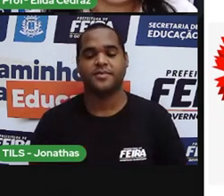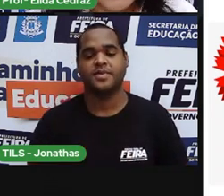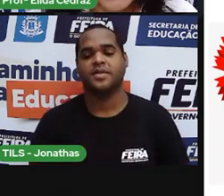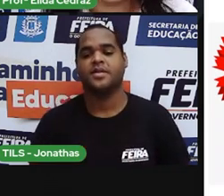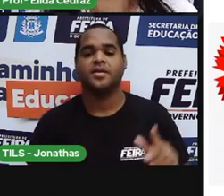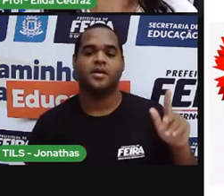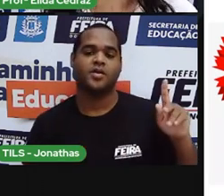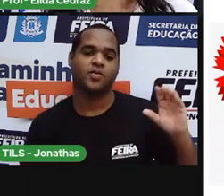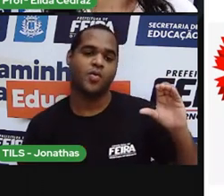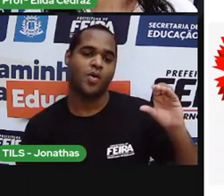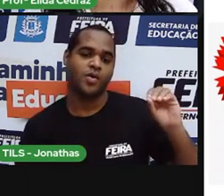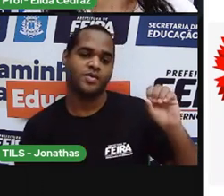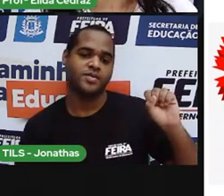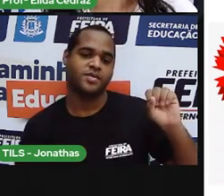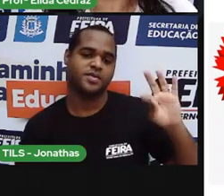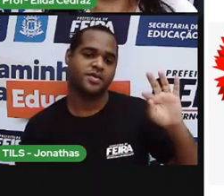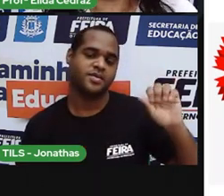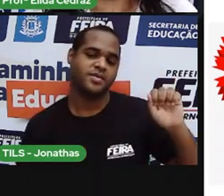Costa,